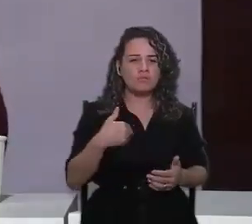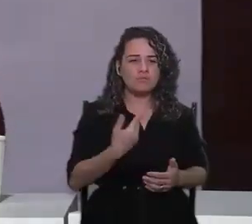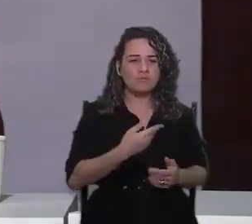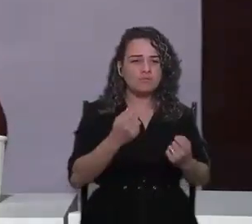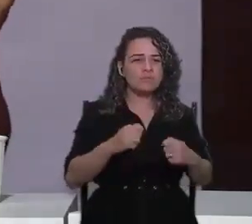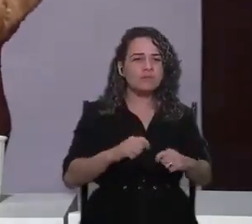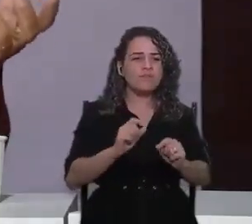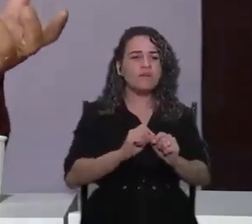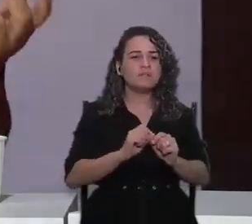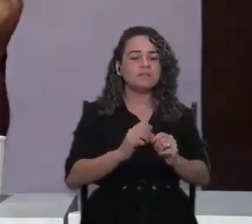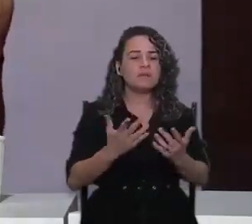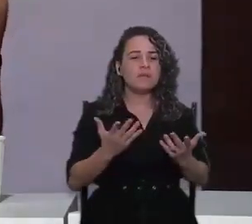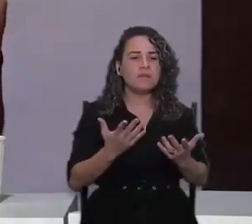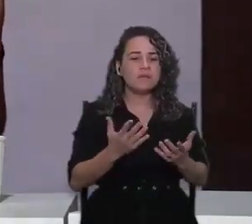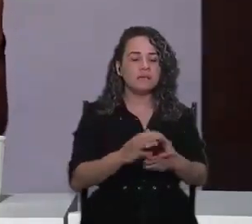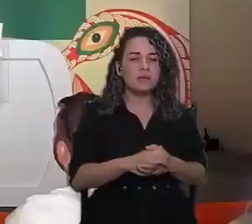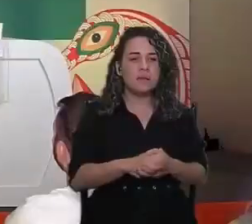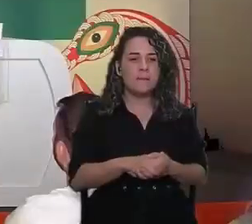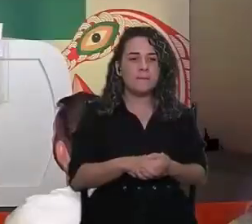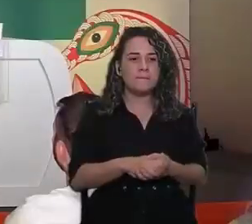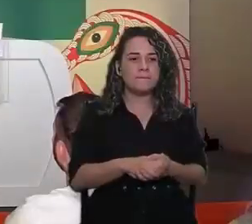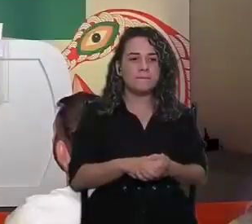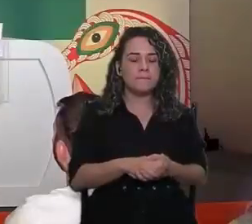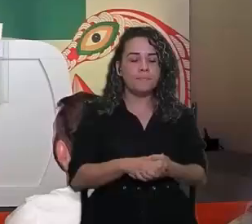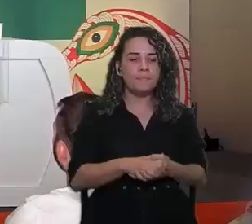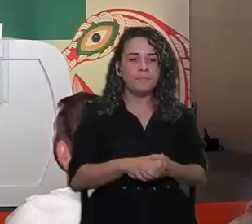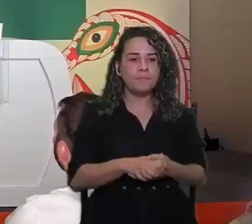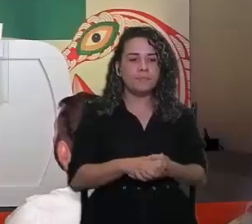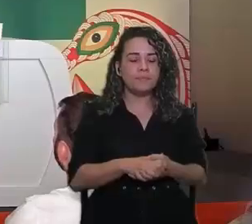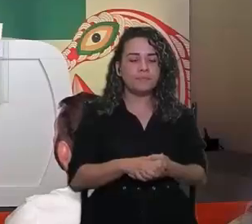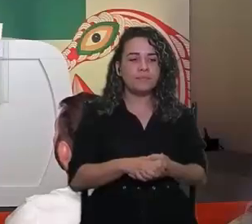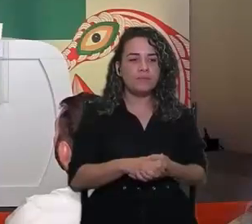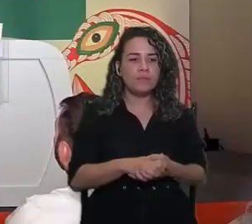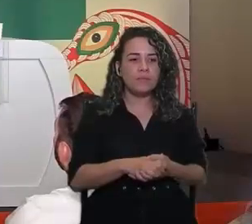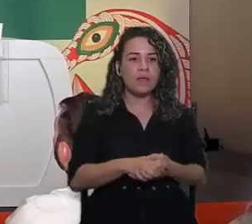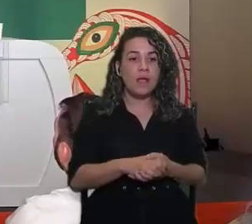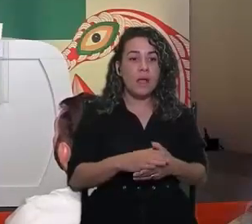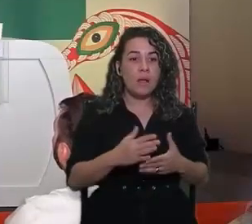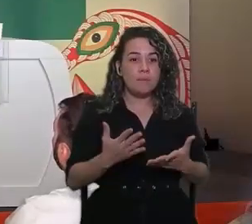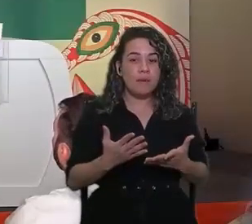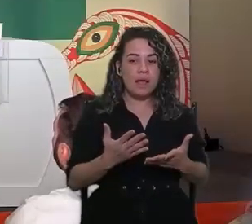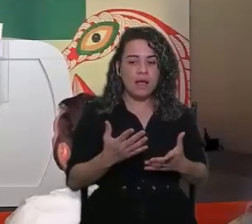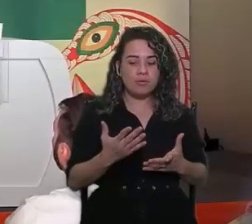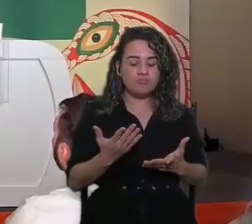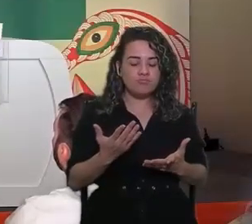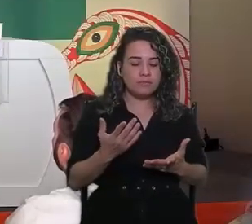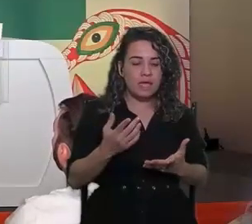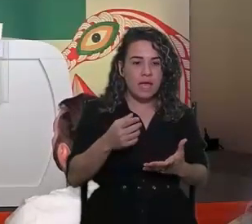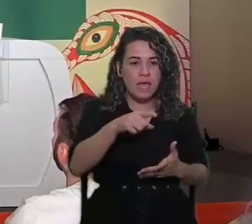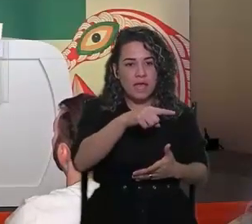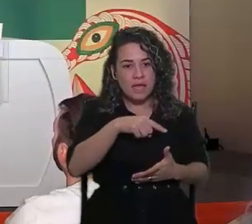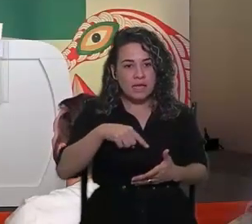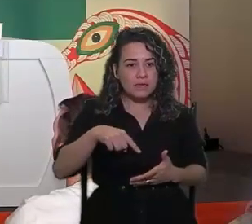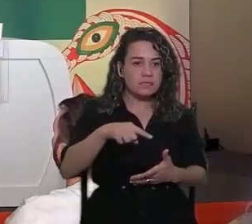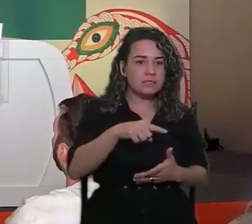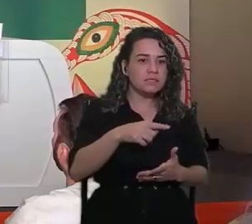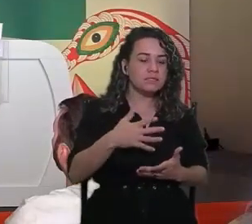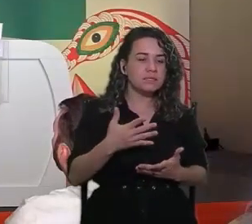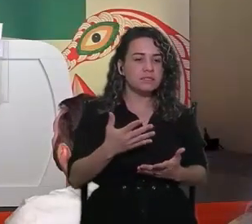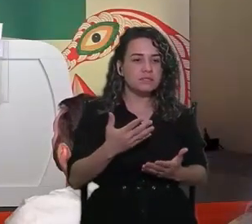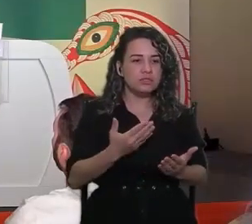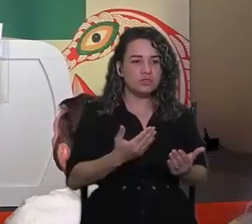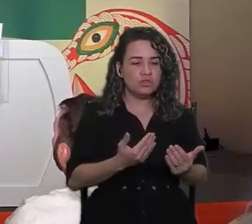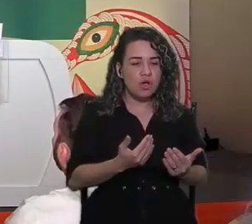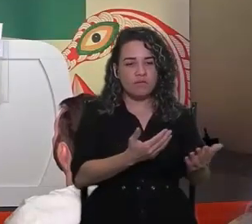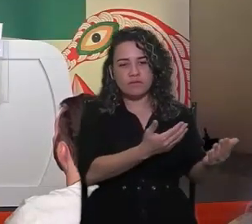precisamos fazer, para trazer para o ao vivo, né? Ou seja, de certa forma, trazer para